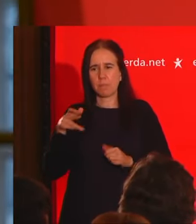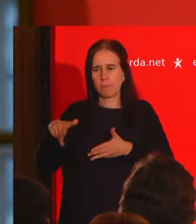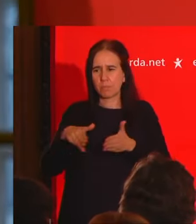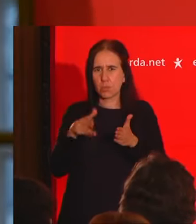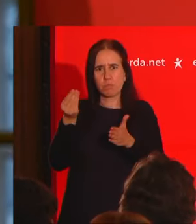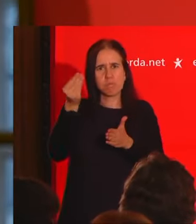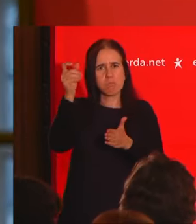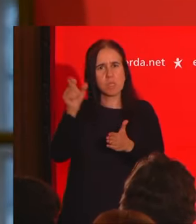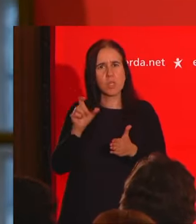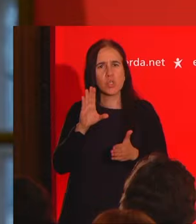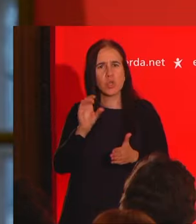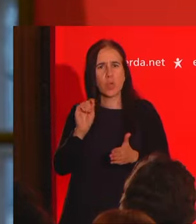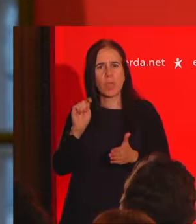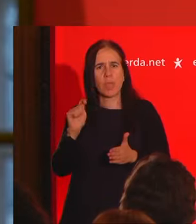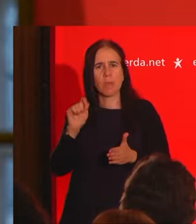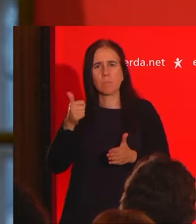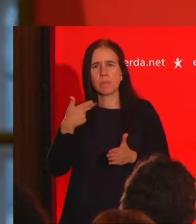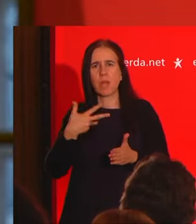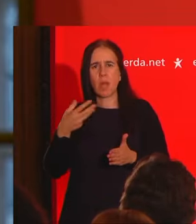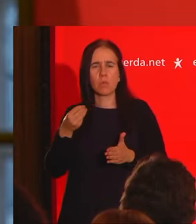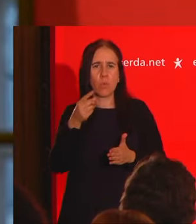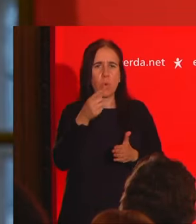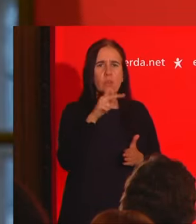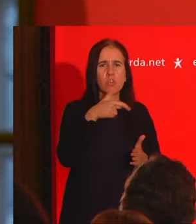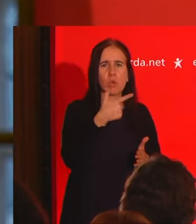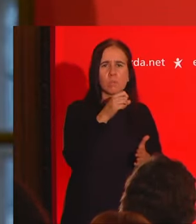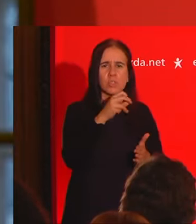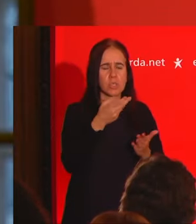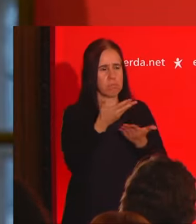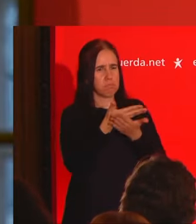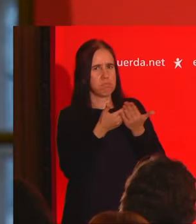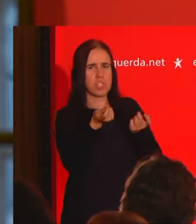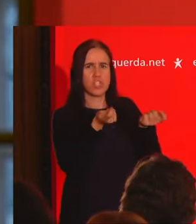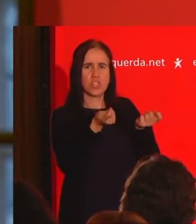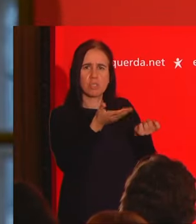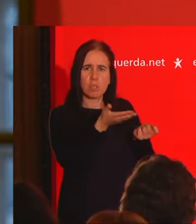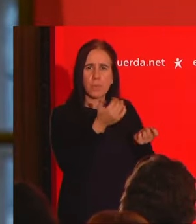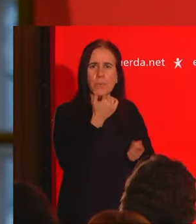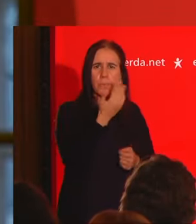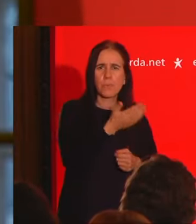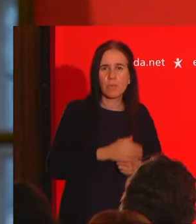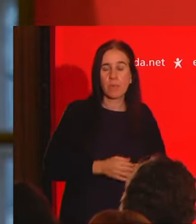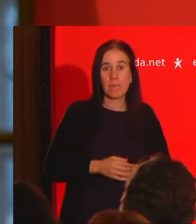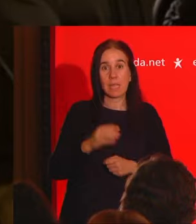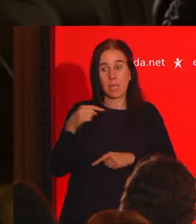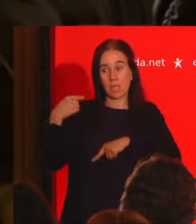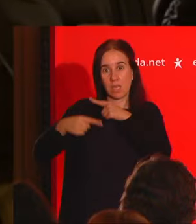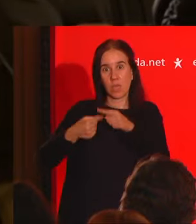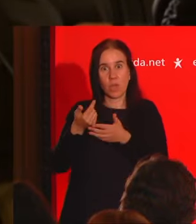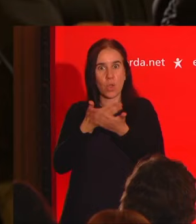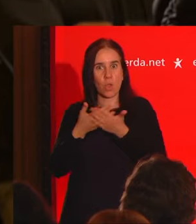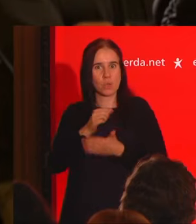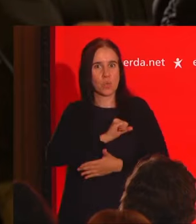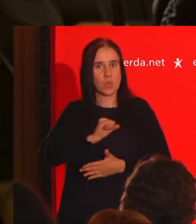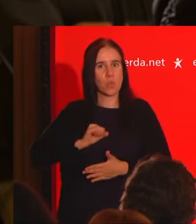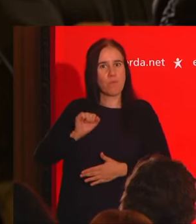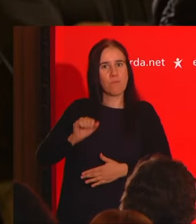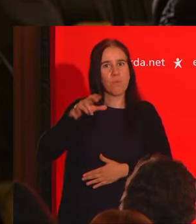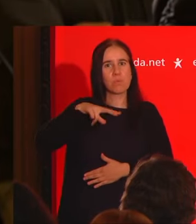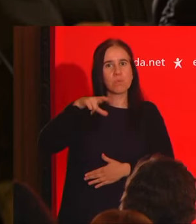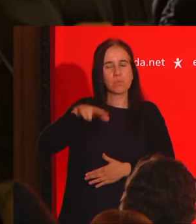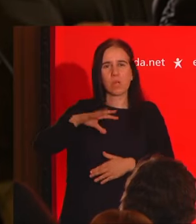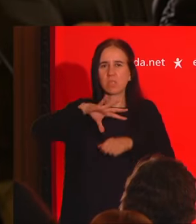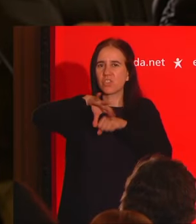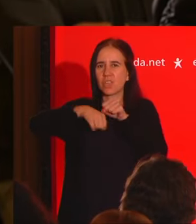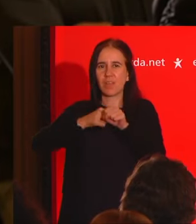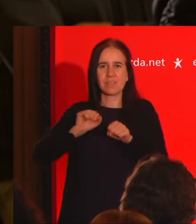Berardo, nem pelos dotes de gestão de António Mexia. Os heróis dos negócios, os donos de Portugal, foram a desgraça da